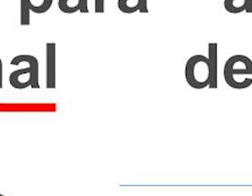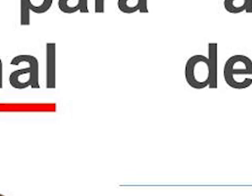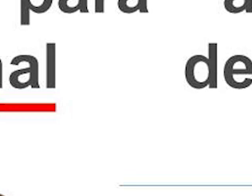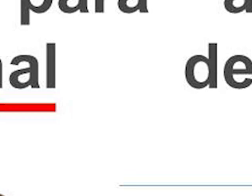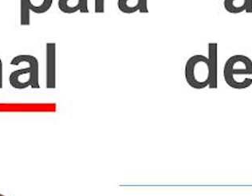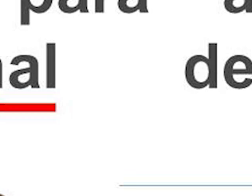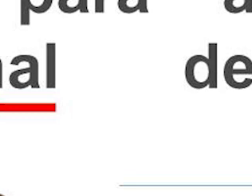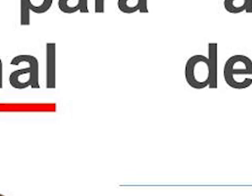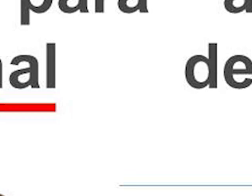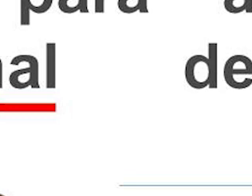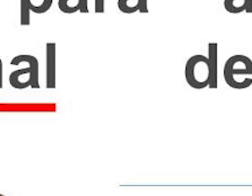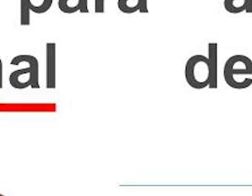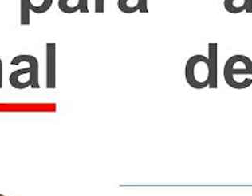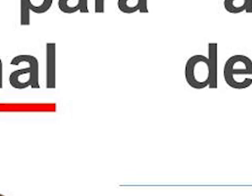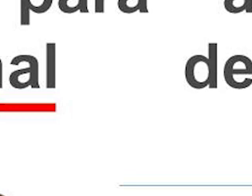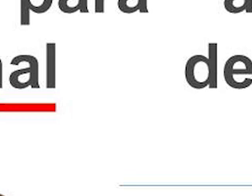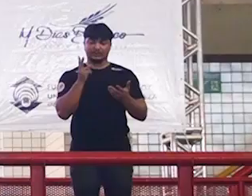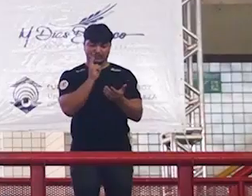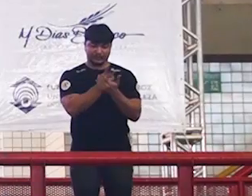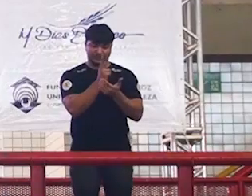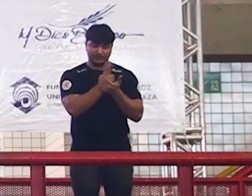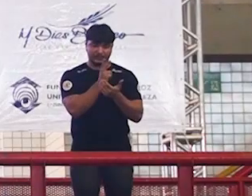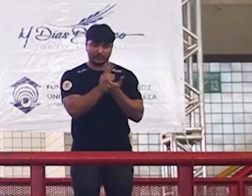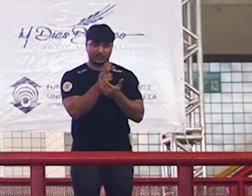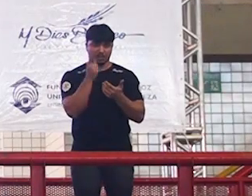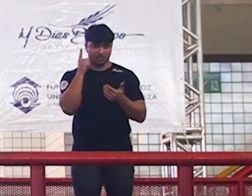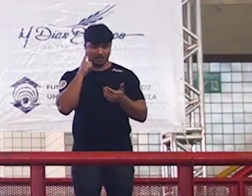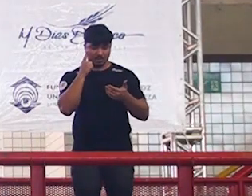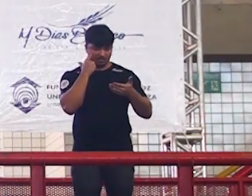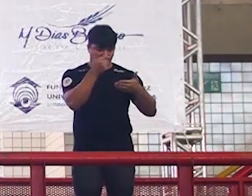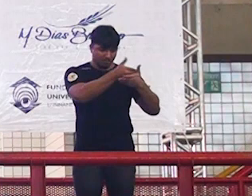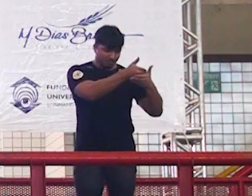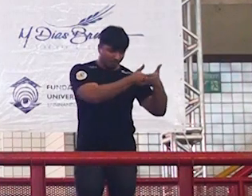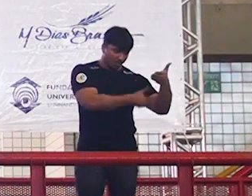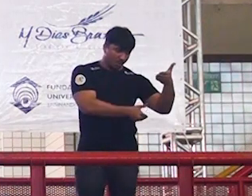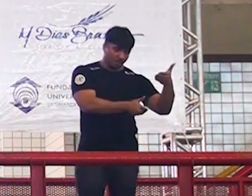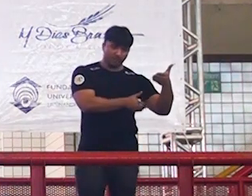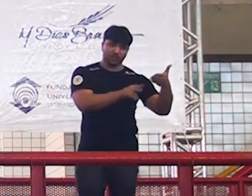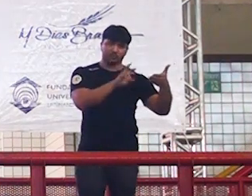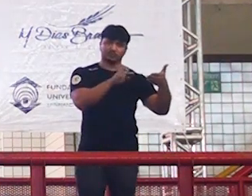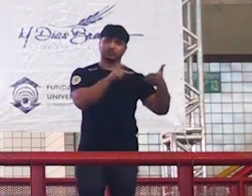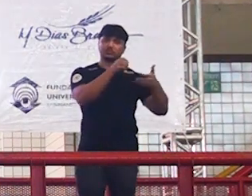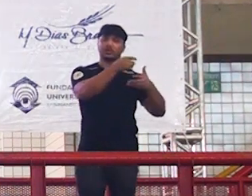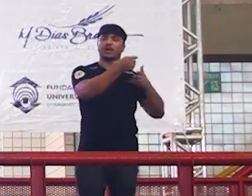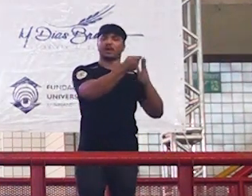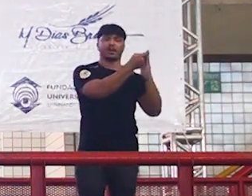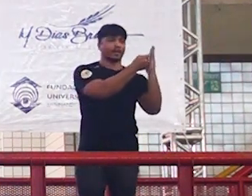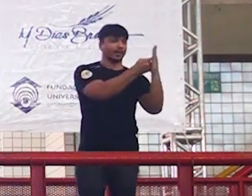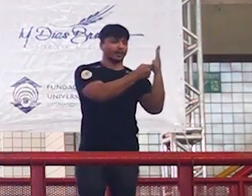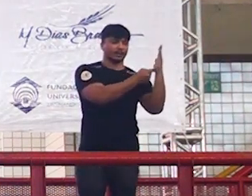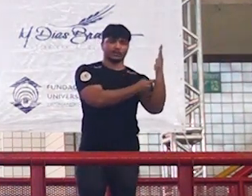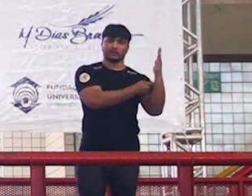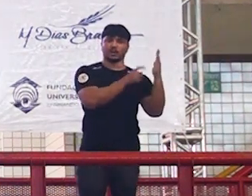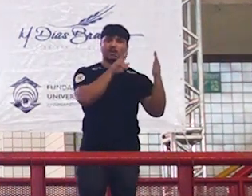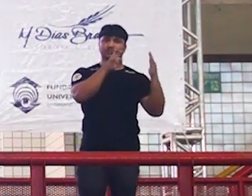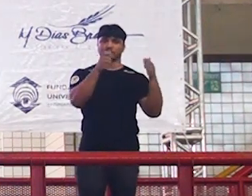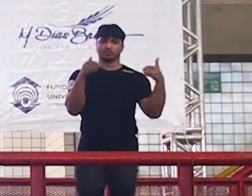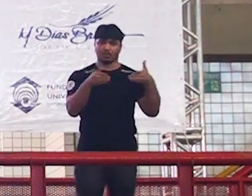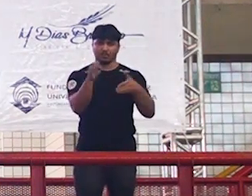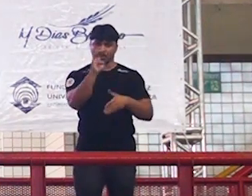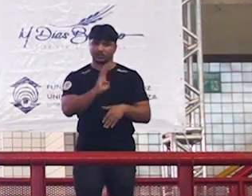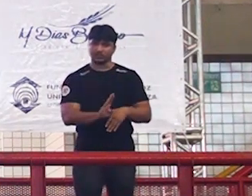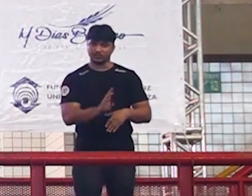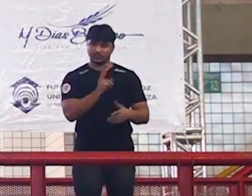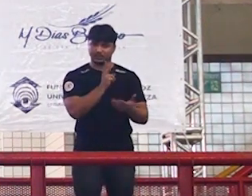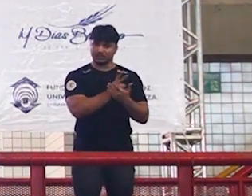Nada disso. Nem sempre uma prova de redação vai fechar para a discussão Brasil.